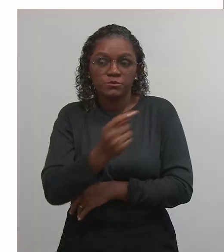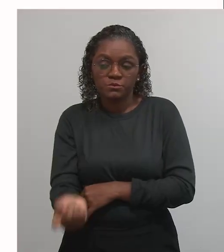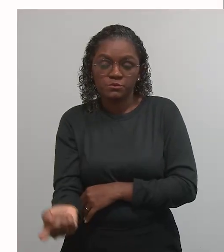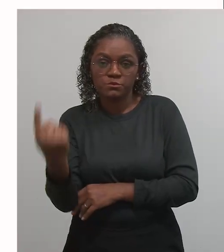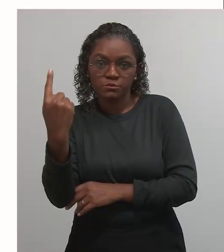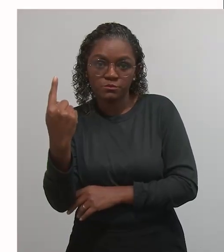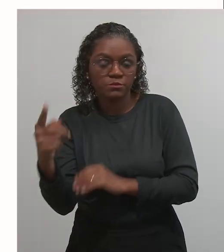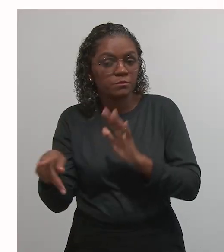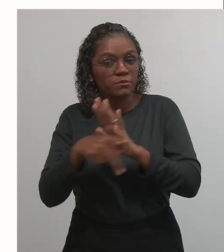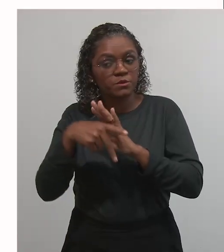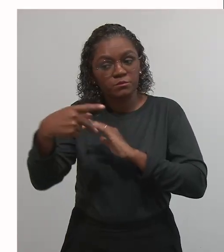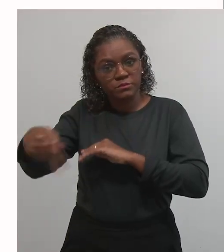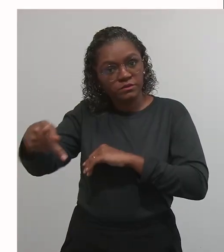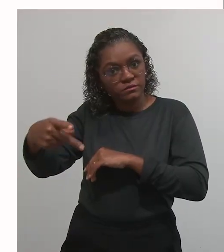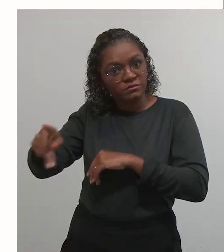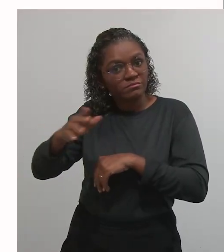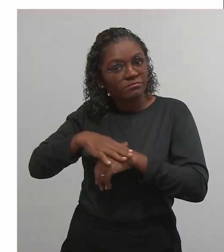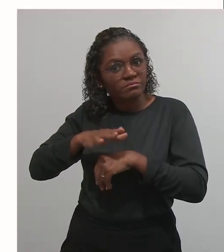seu fracasso.